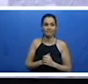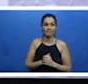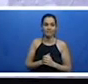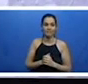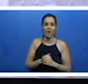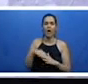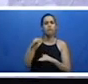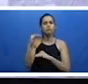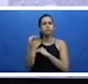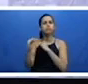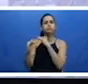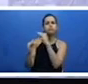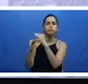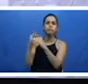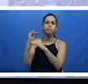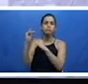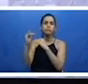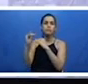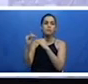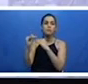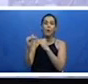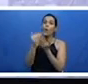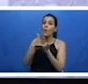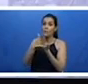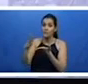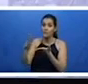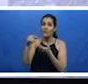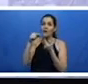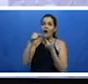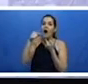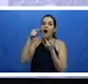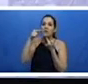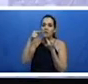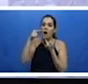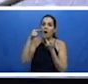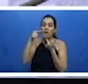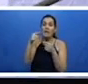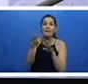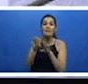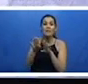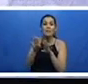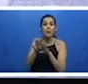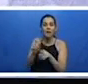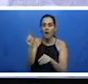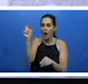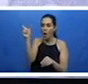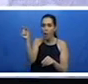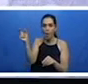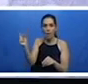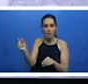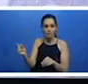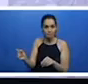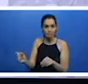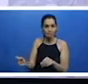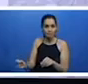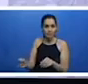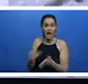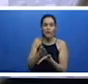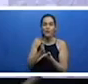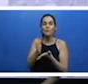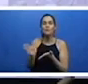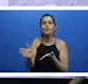Ao longo da evolução, foi surgindo as mandíbulas e a coluna vertebral. E aí foi possível dar origem aos peixes cartilaginosos,